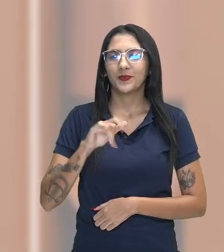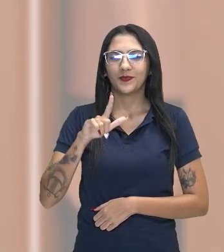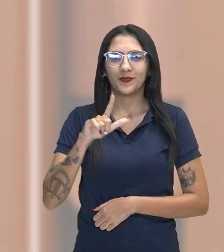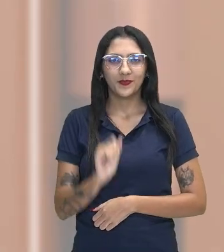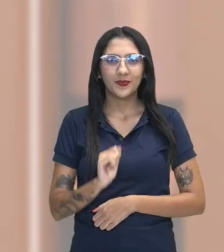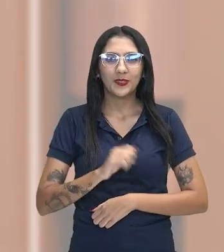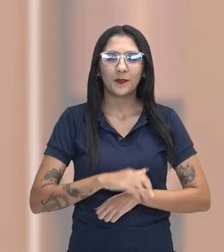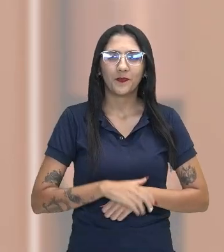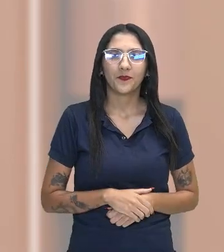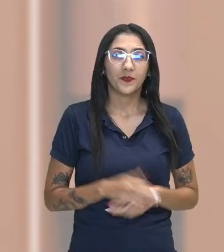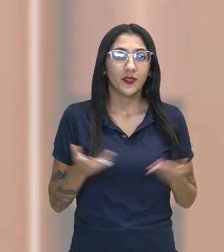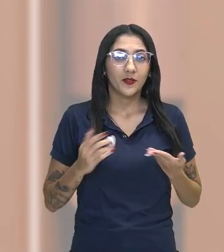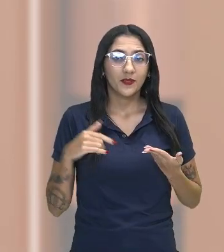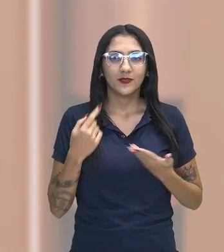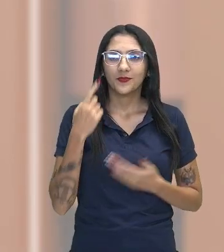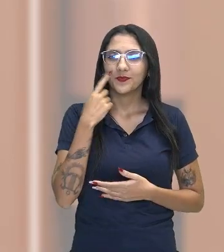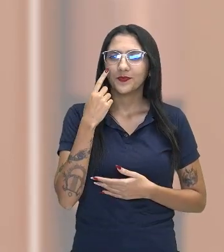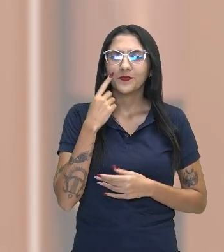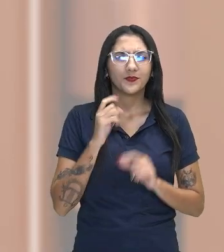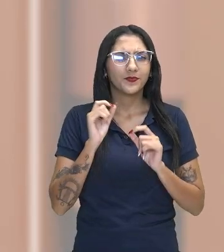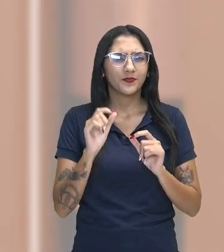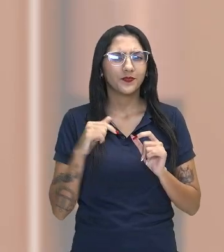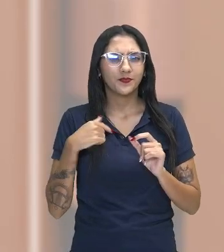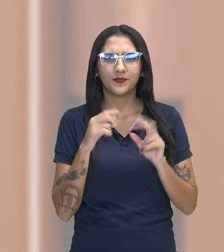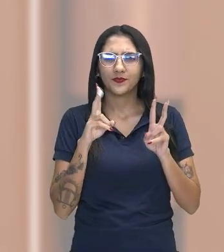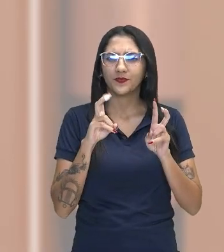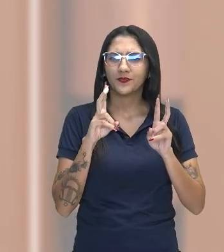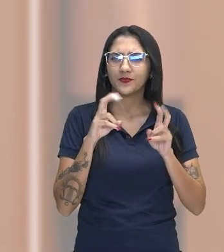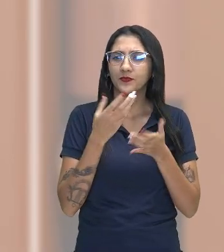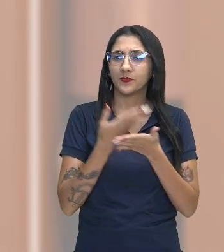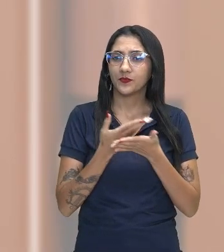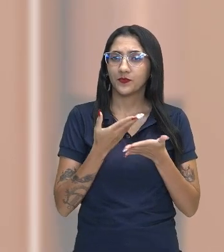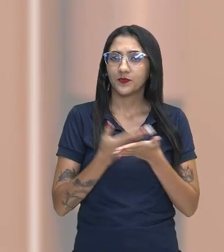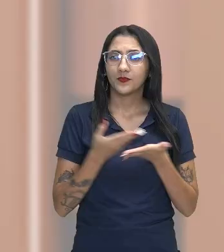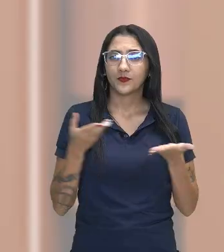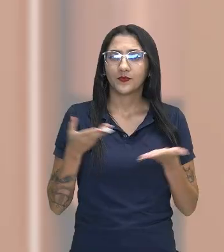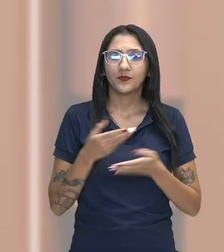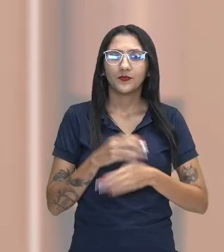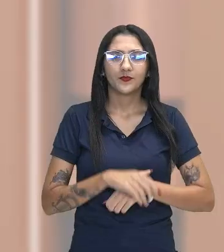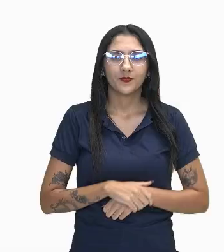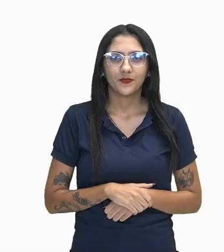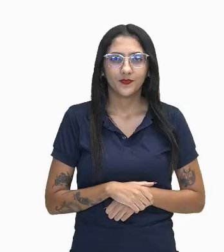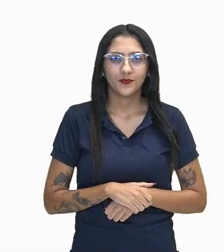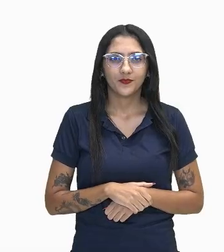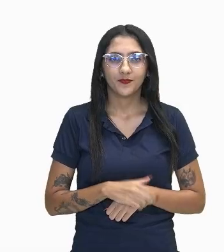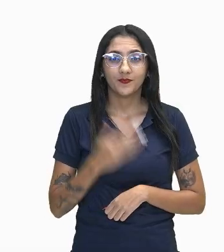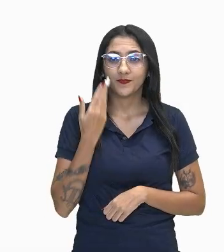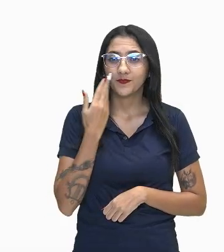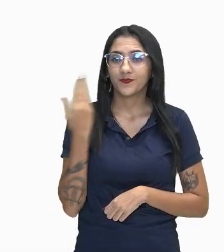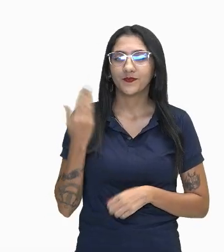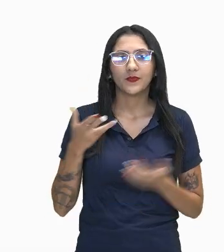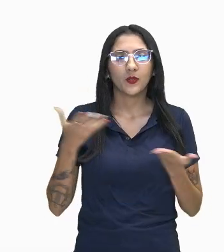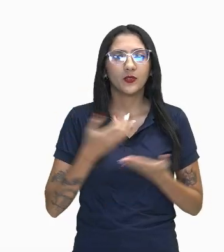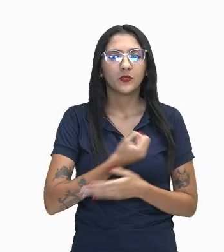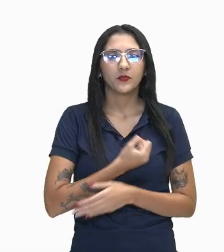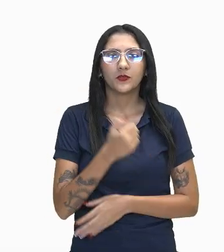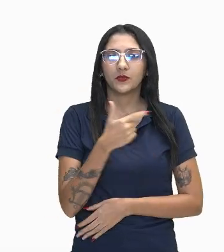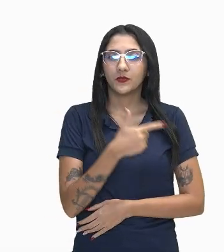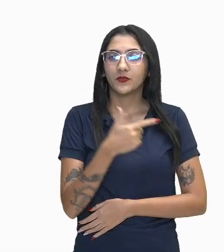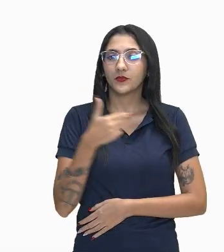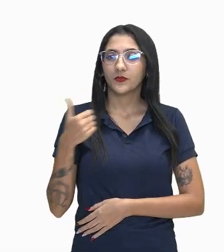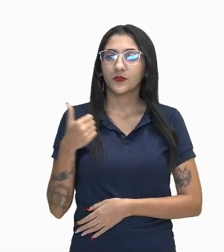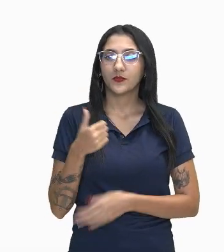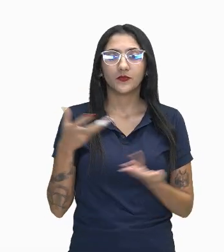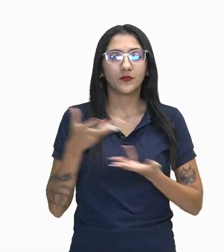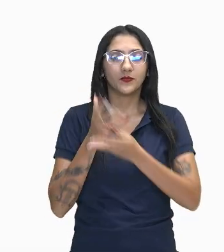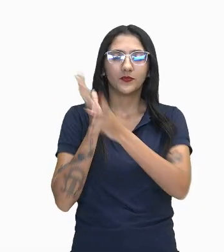Dutra. Vamos agora verificar o que estudaremos na nossa aula. Olha só, gente, a aula 21 vai ser sobre a